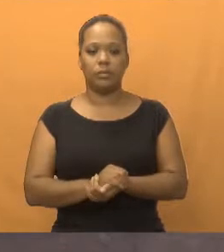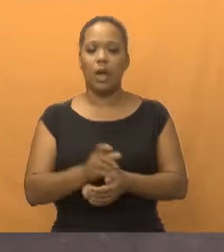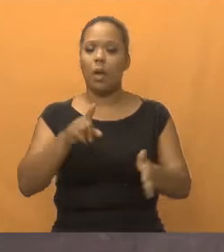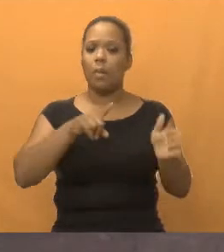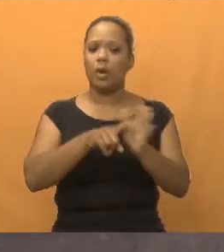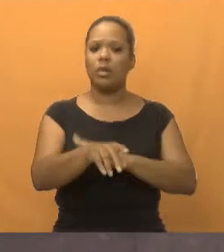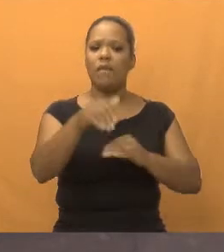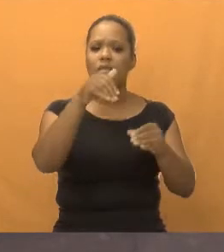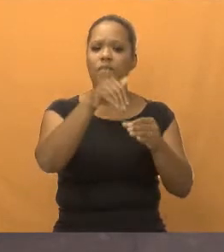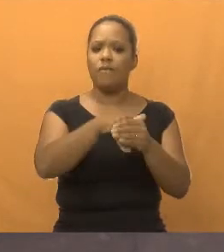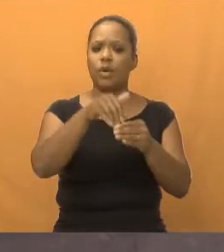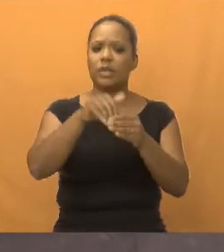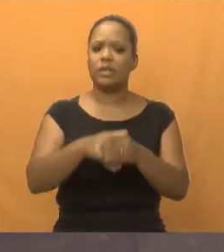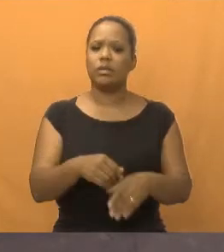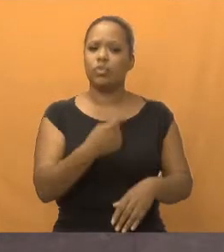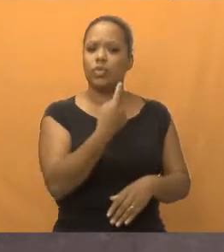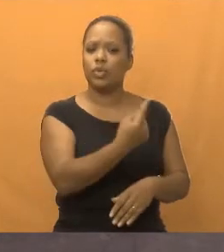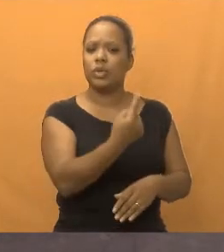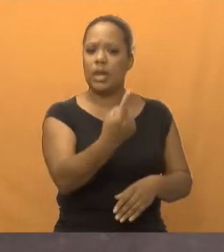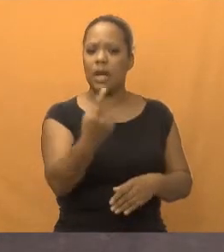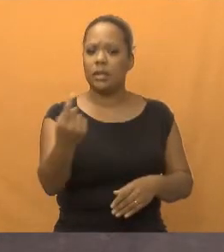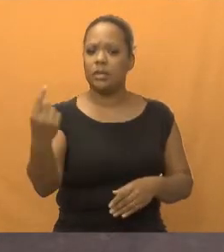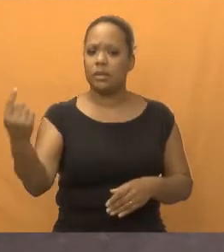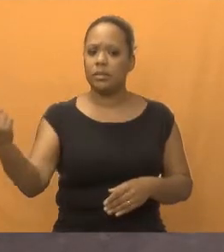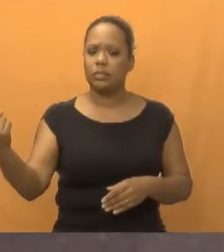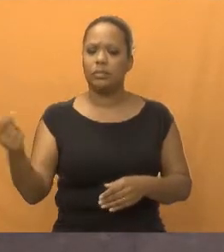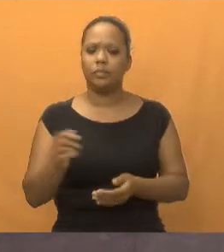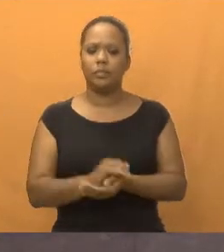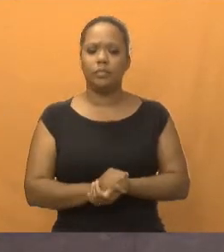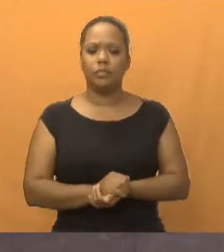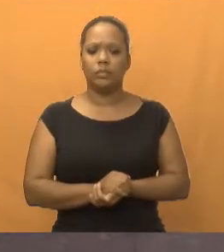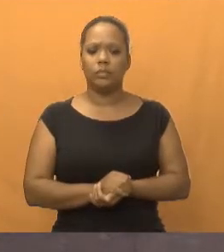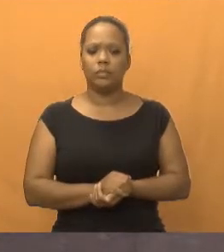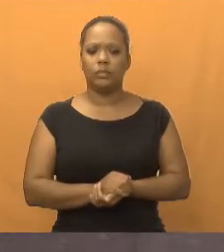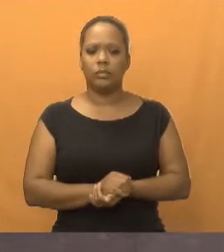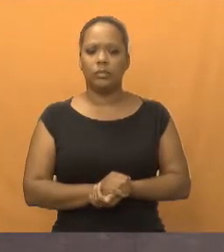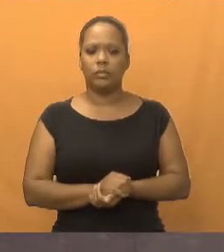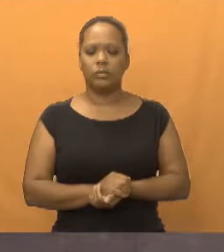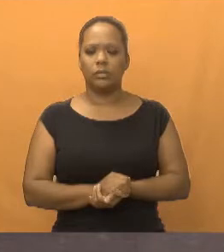a votação nominal do projeto na forma regimental.